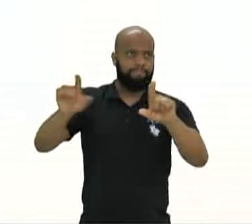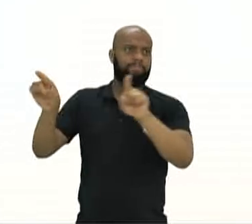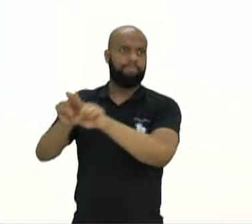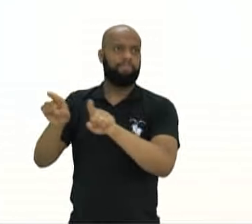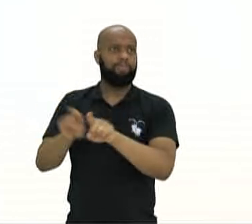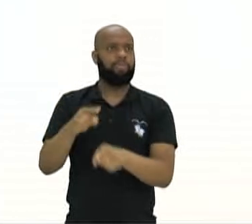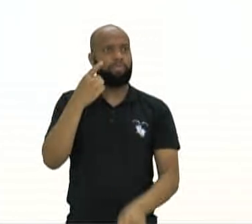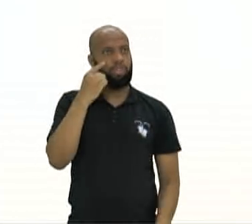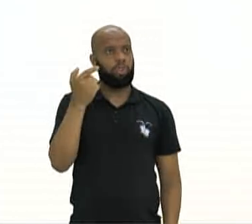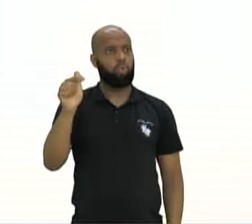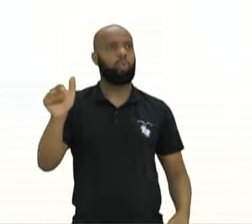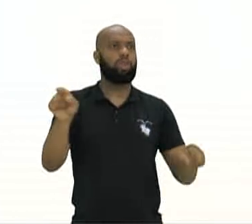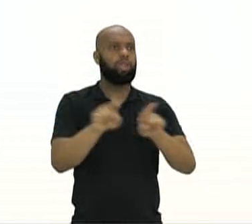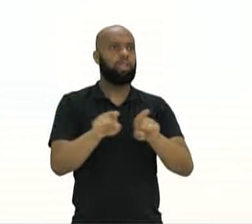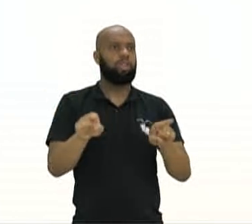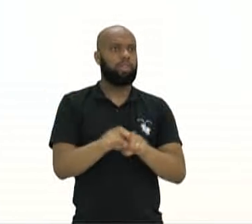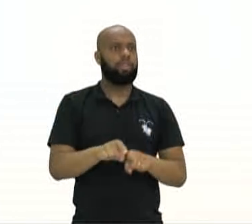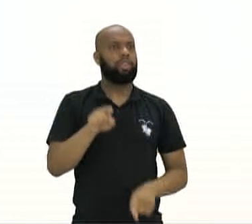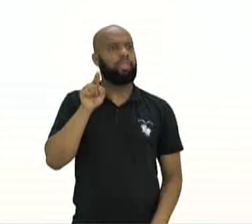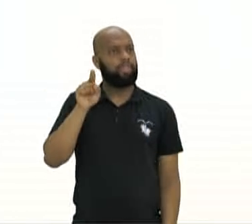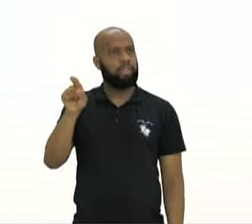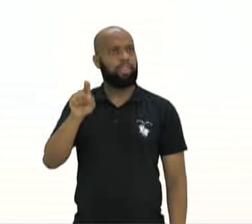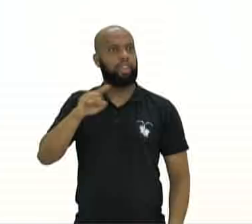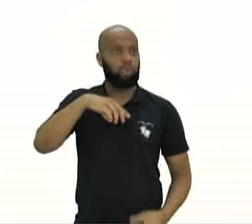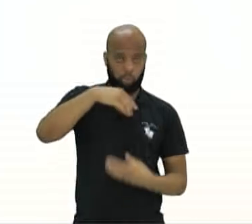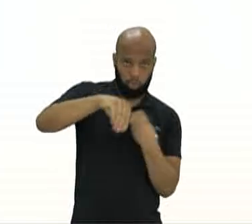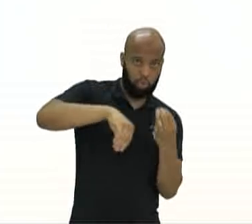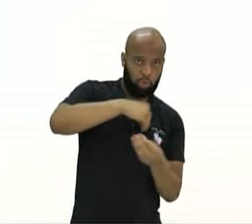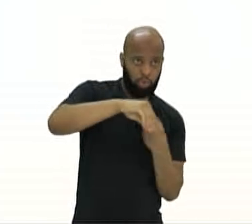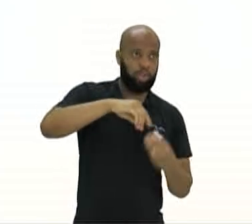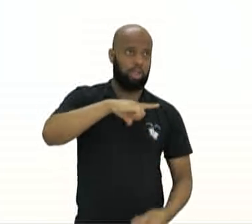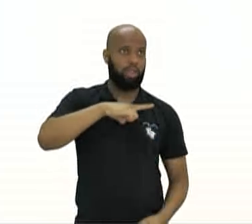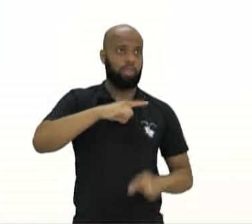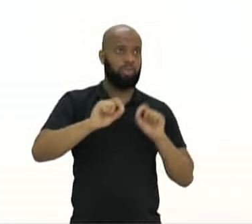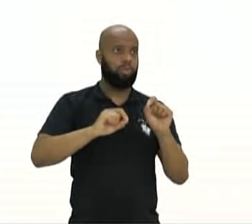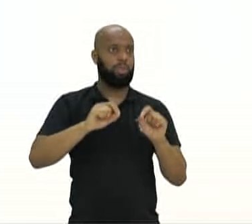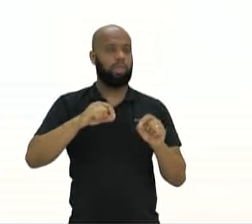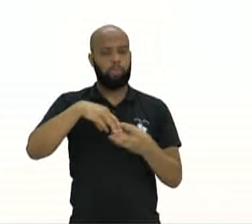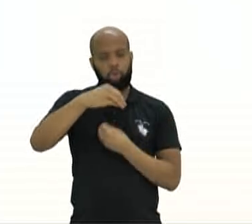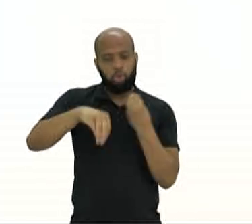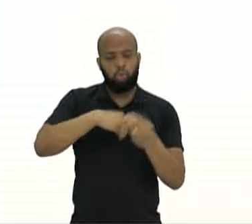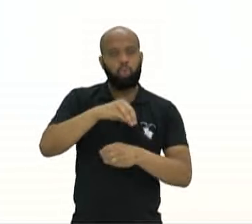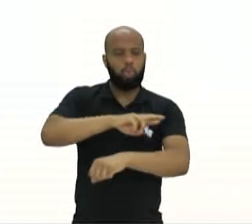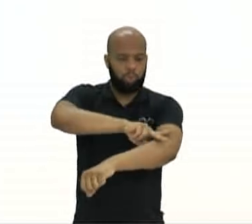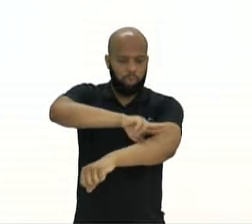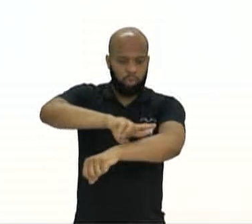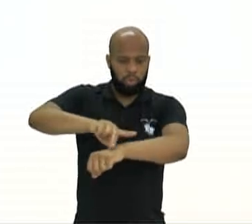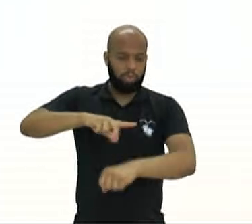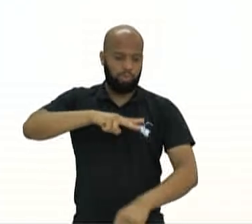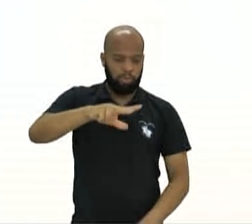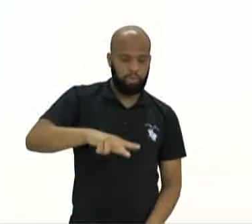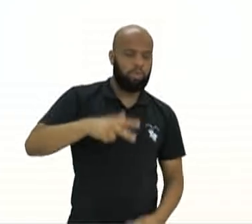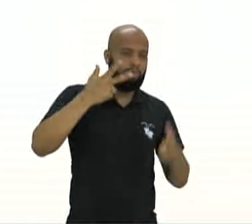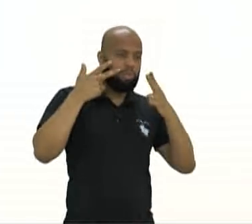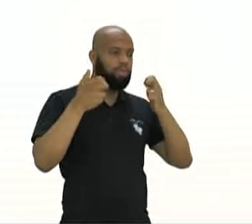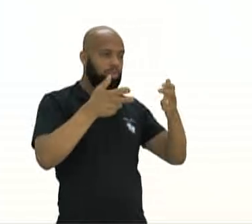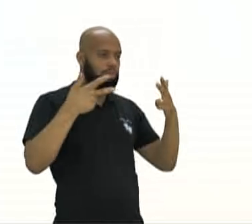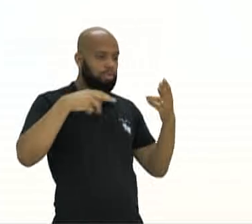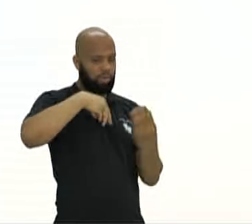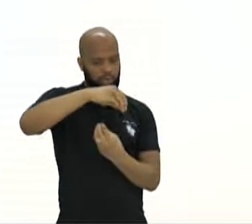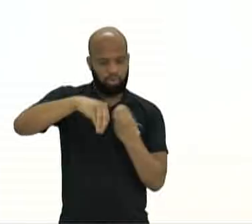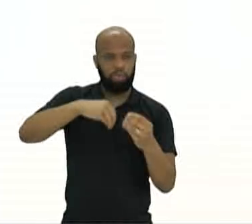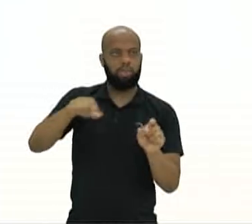A outra aqui, inclusive, é uma mameluca, que já é uma mistura, já é uma miscigenação entre portugueses e indígenas, não é